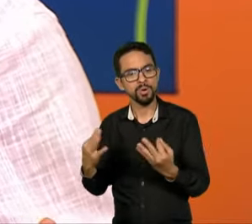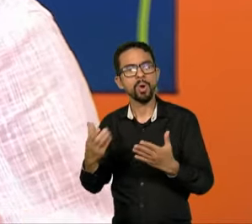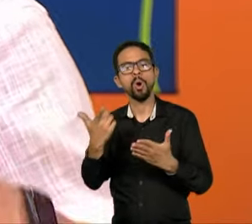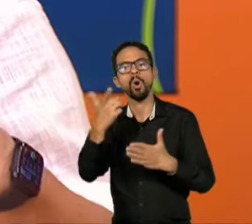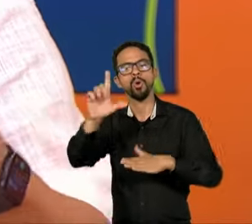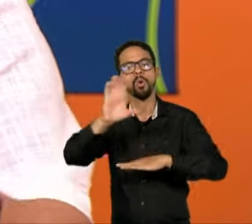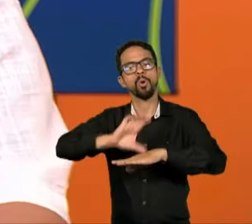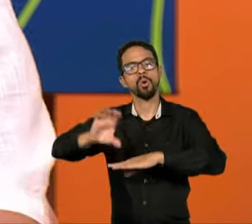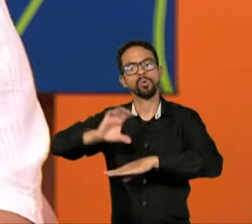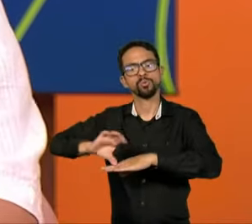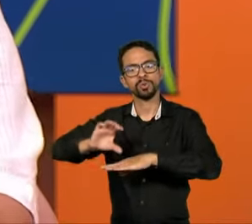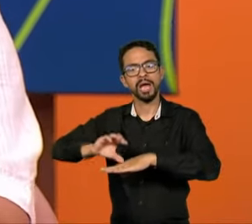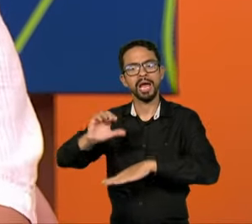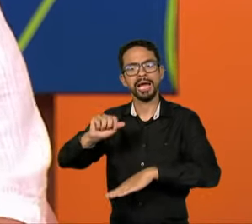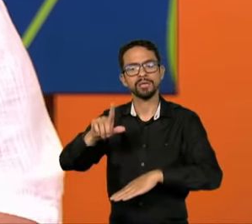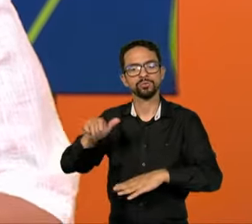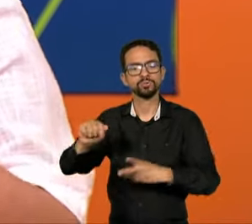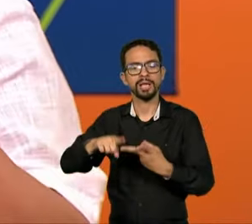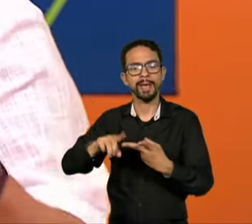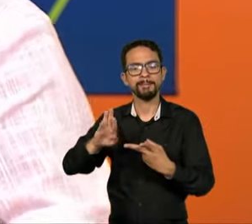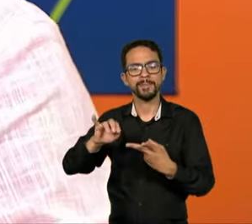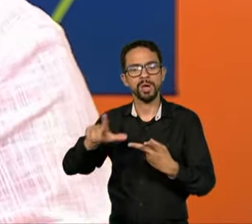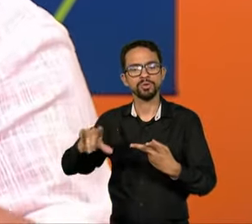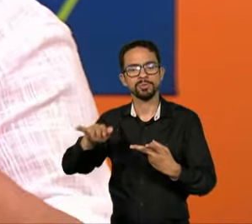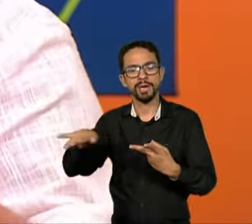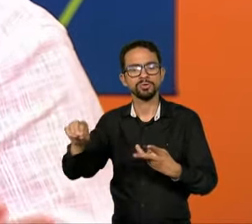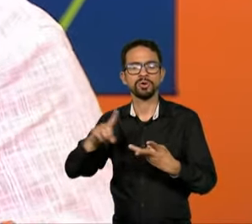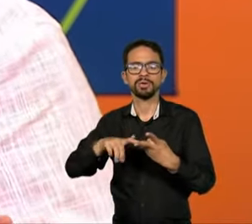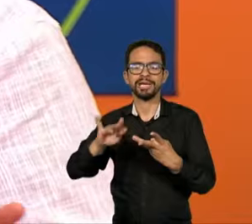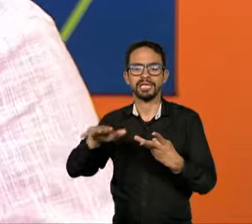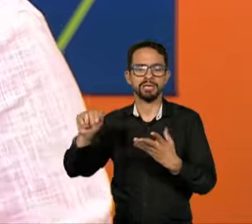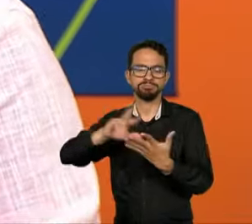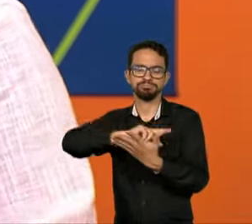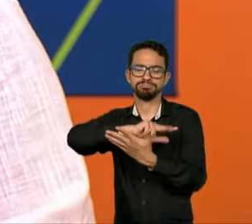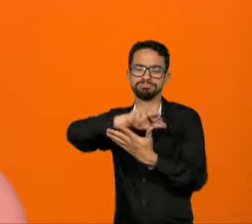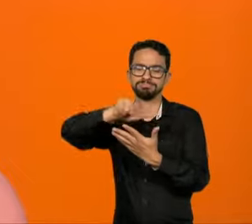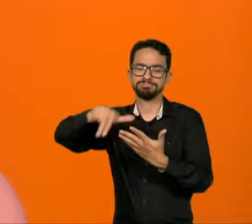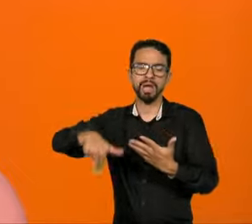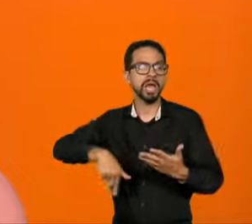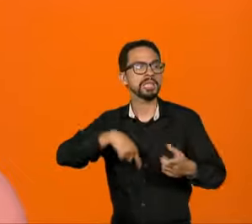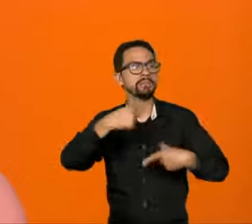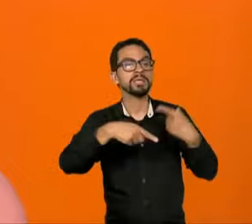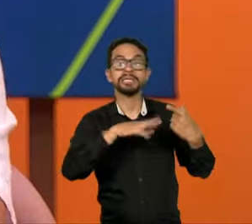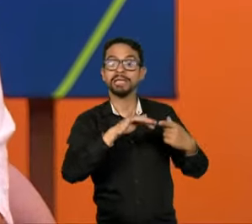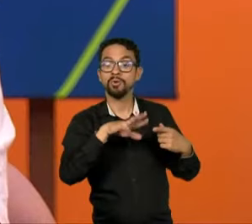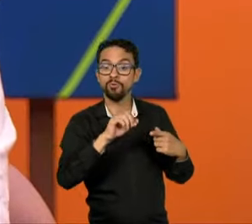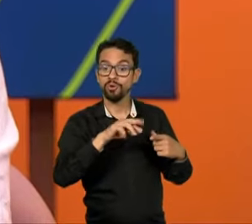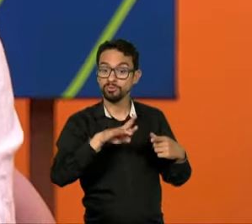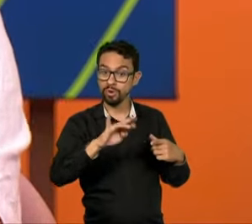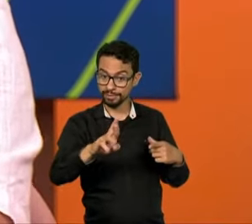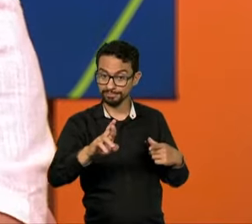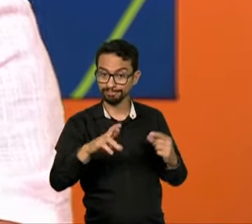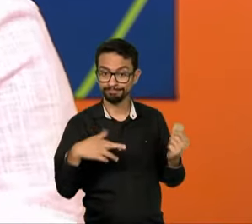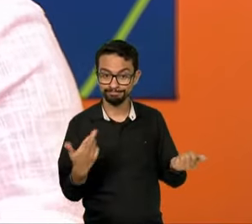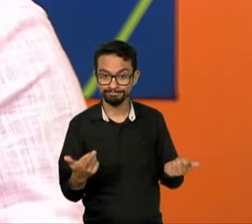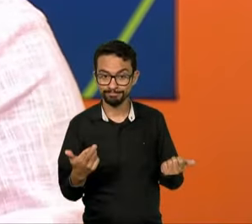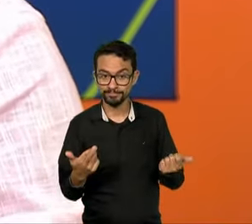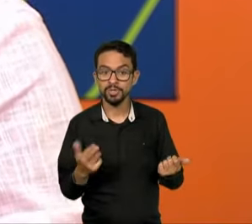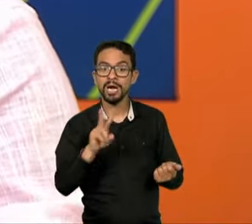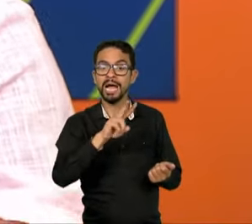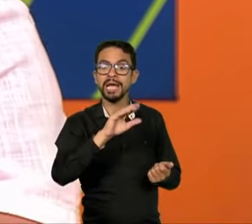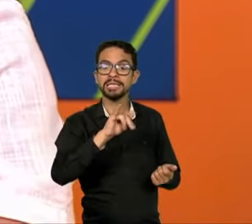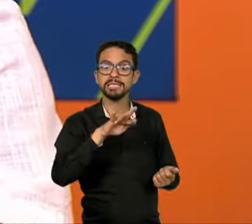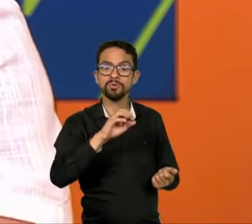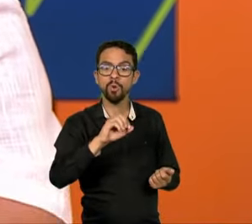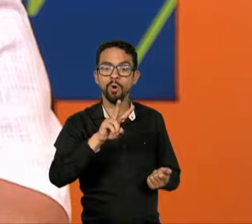curso... de onde saíram Cazuza, Bebel Gilberto, Kátia Bronstein, várias pessoas. E depois fez o Circo Voador, né? Caramba, o Circo gente. Voador foi